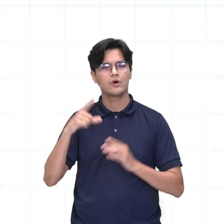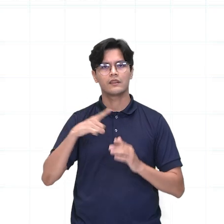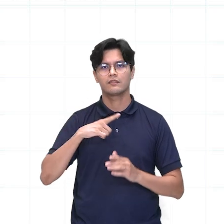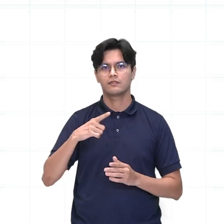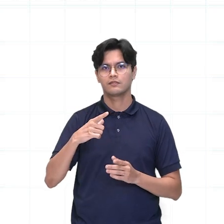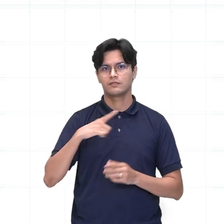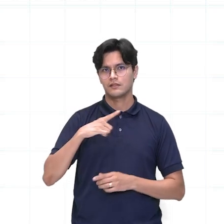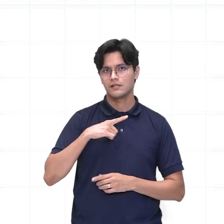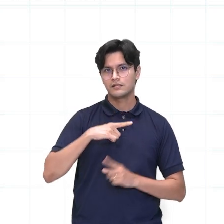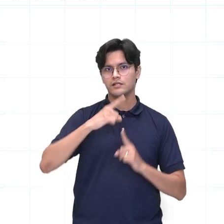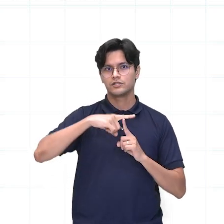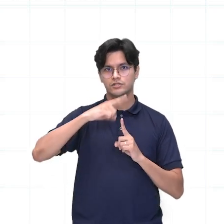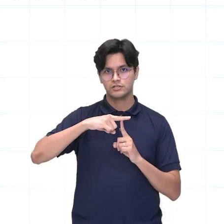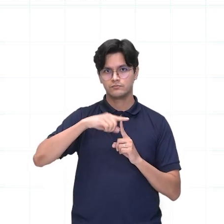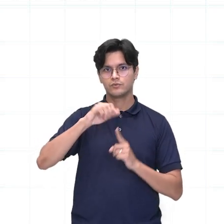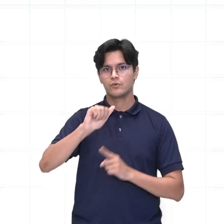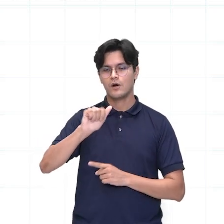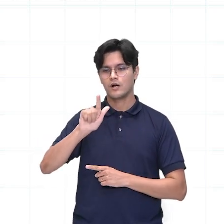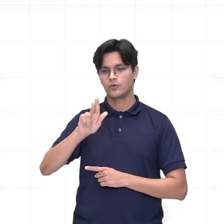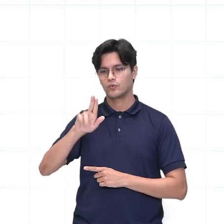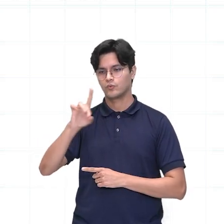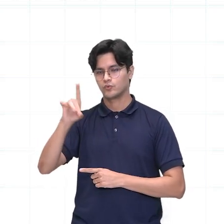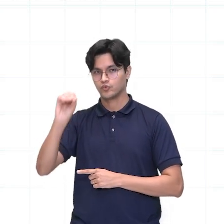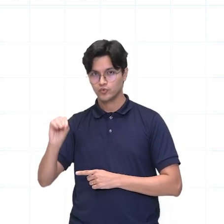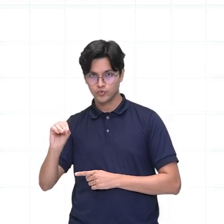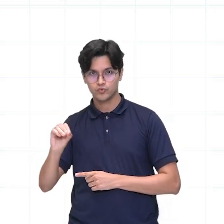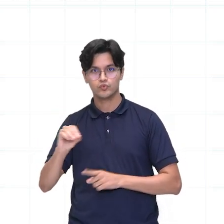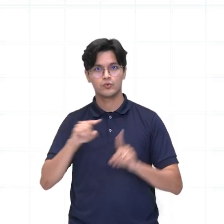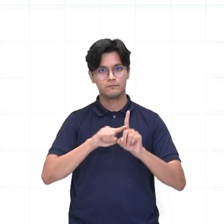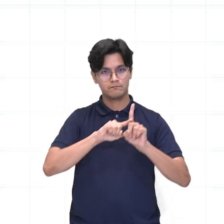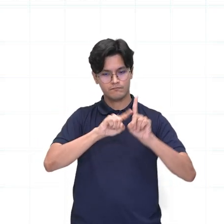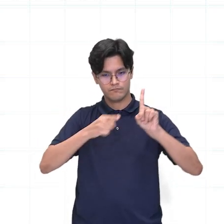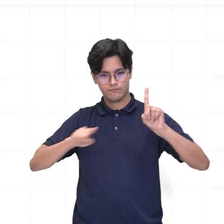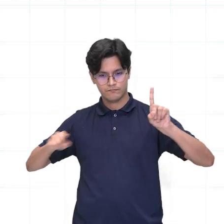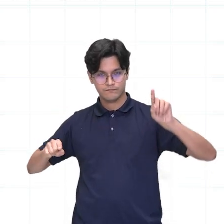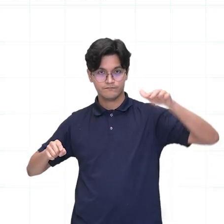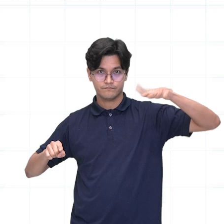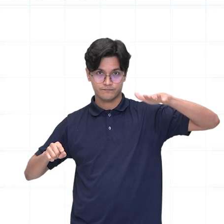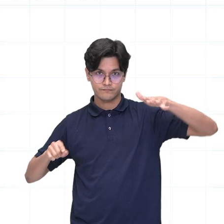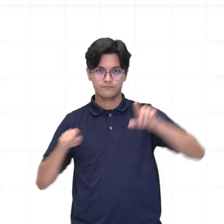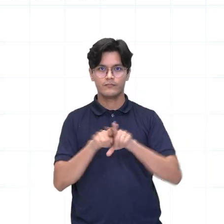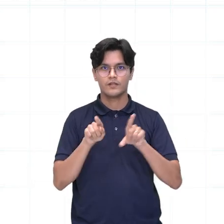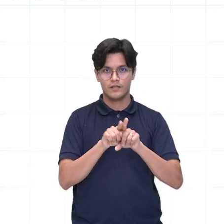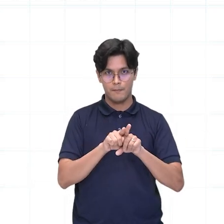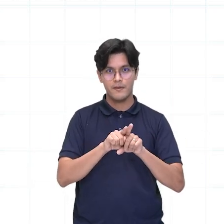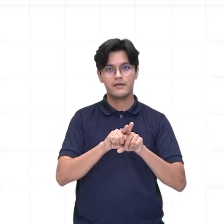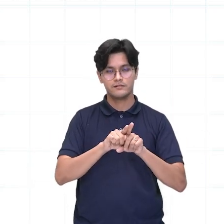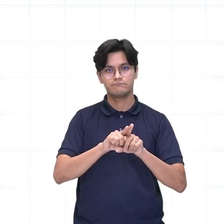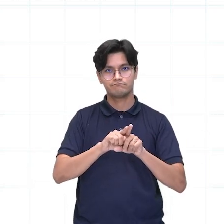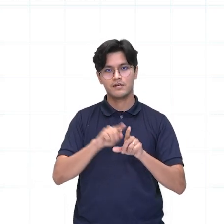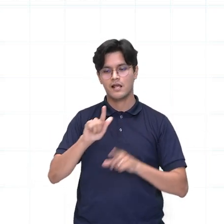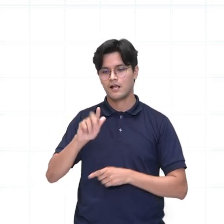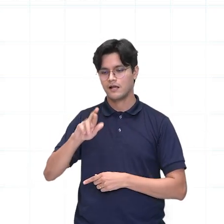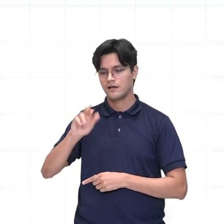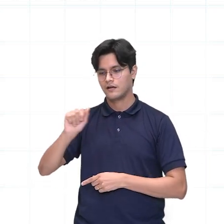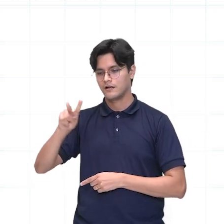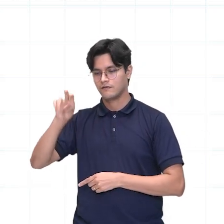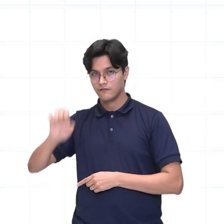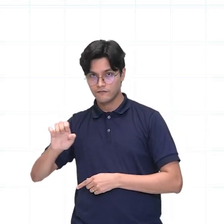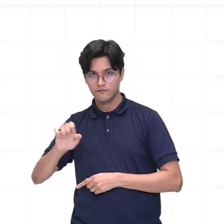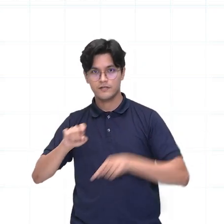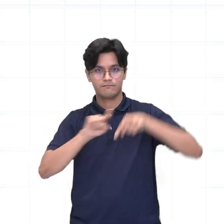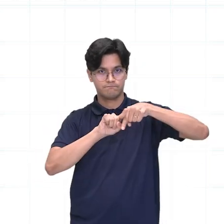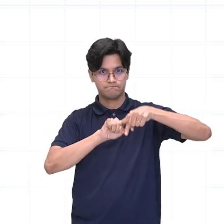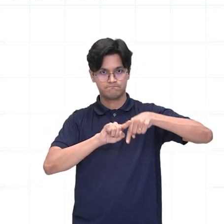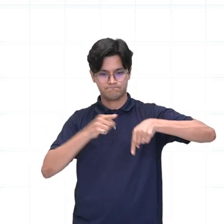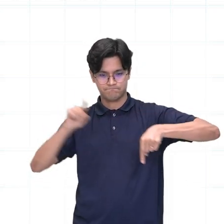sons agudos e sons graves. A altura é a qualidade